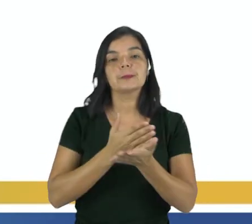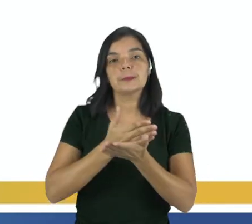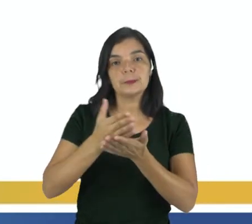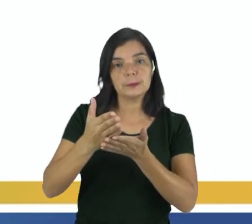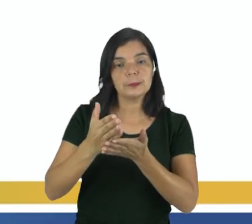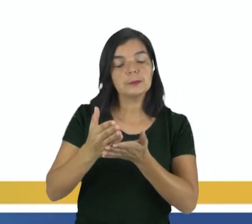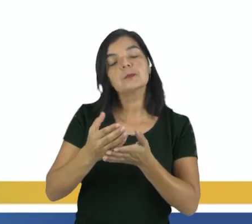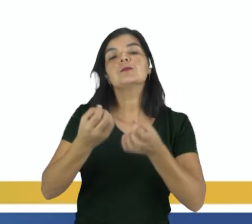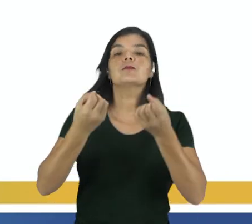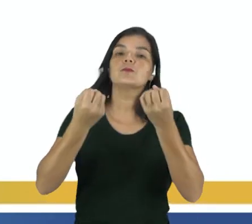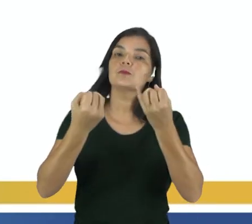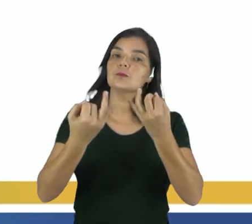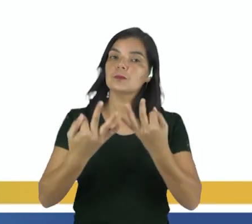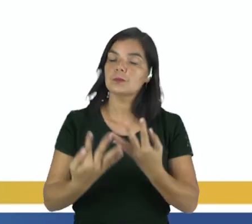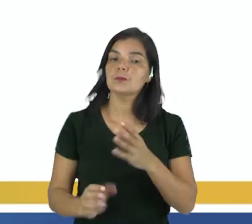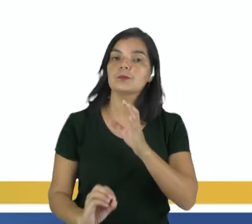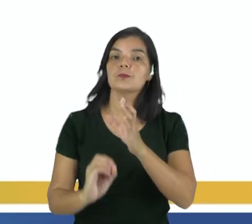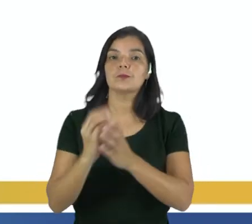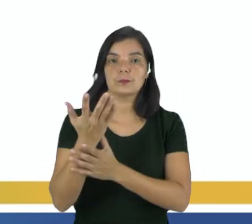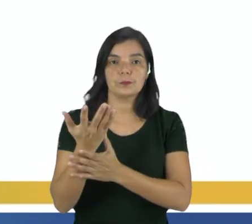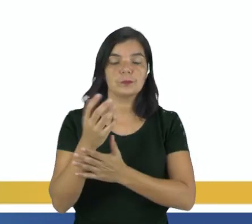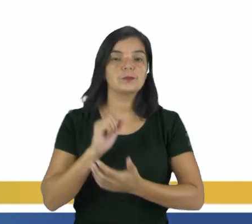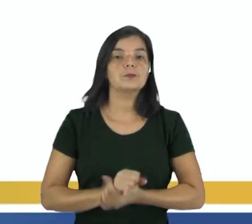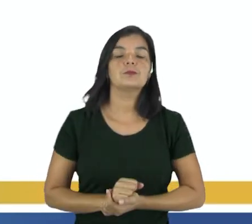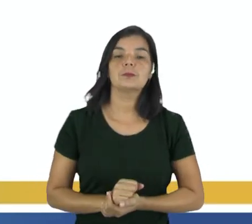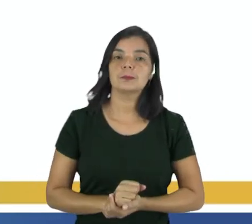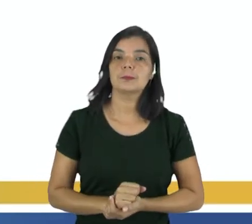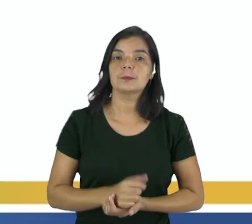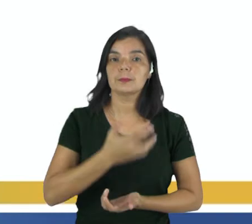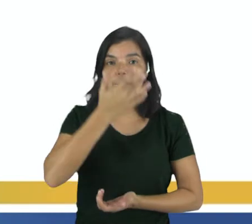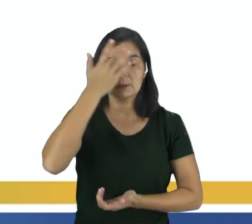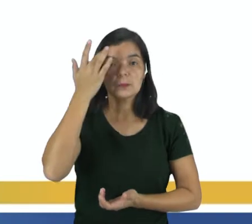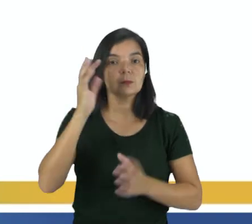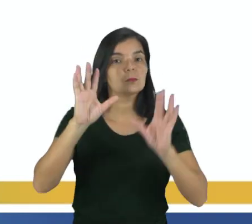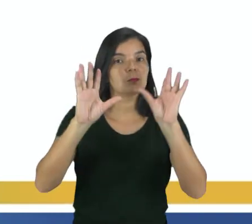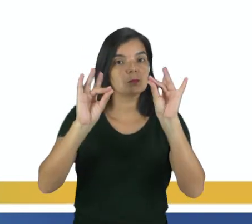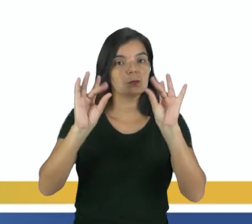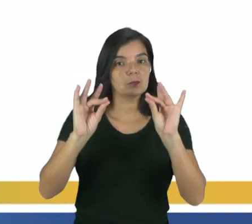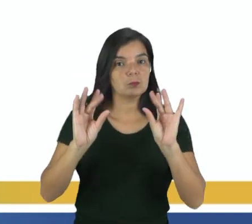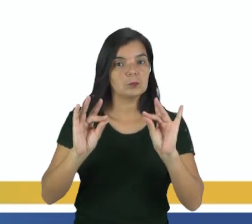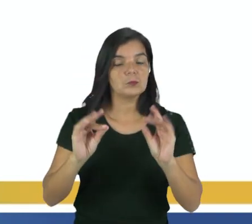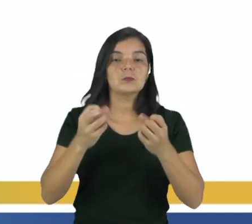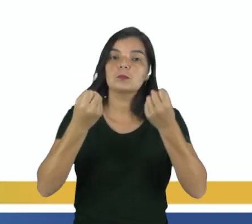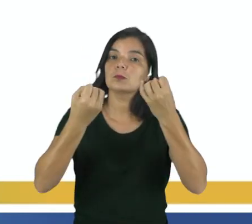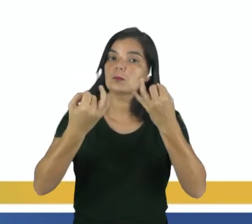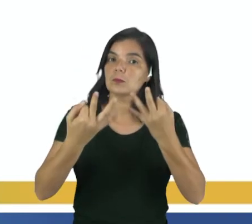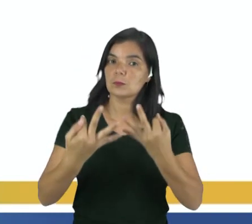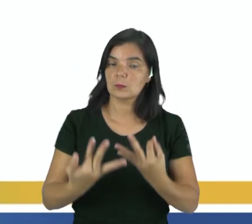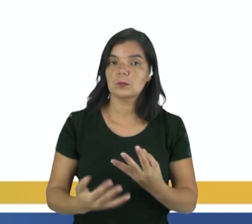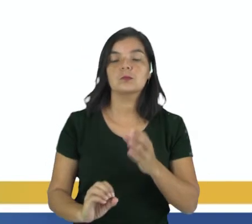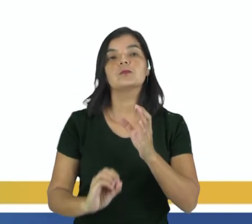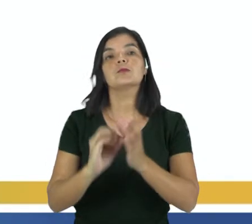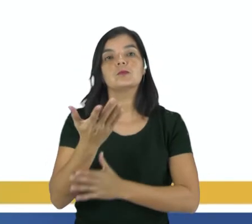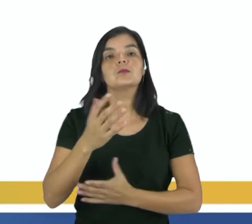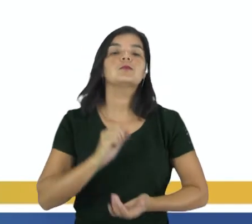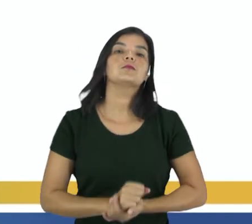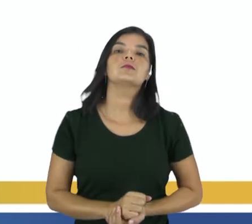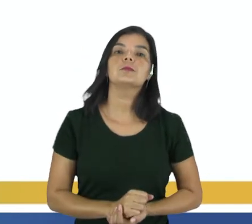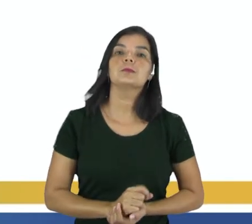está descrevendo o que aconteceu. O remetente, ele descreve, ele explica o que